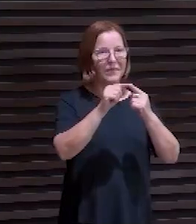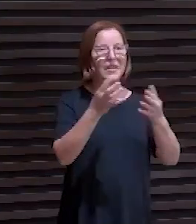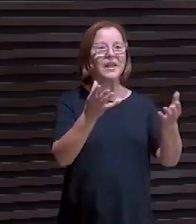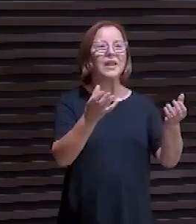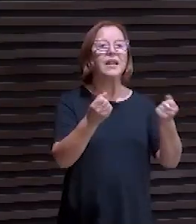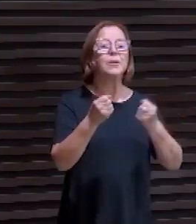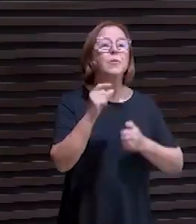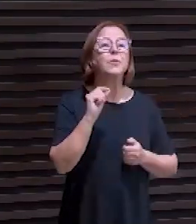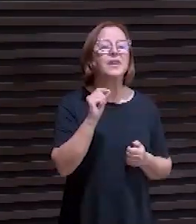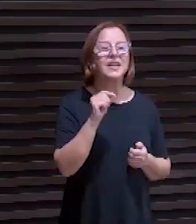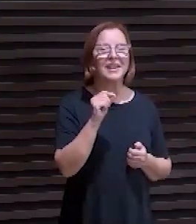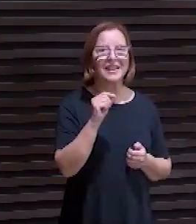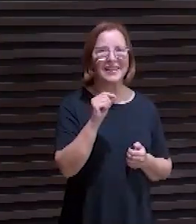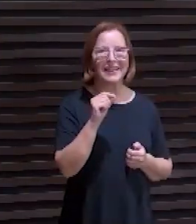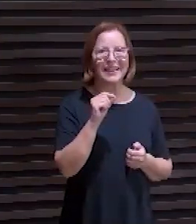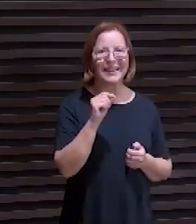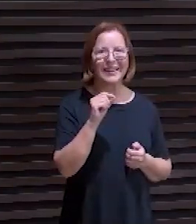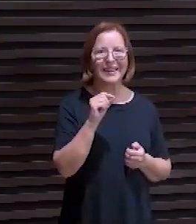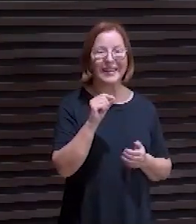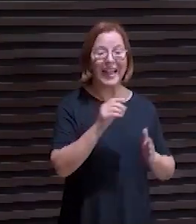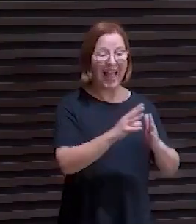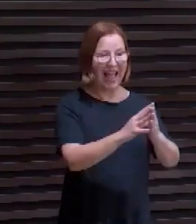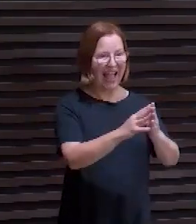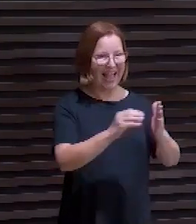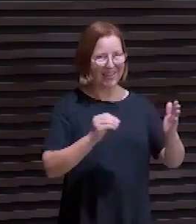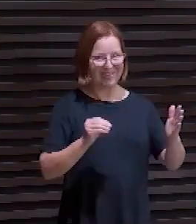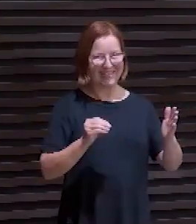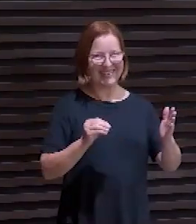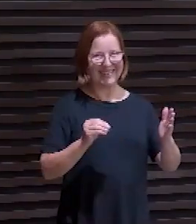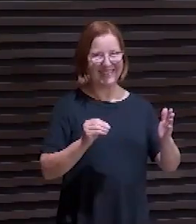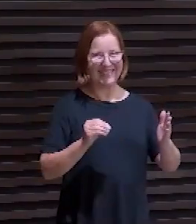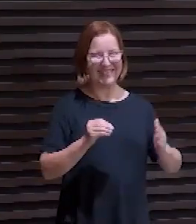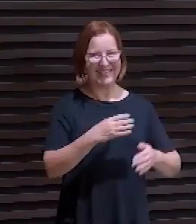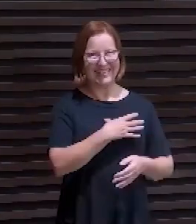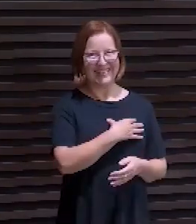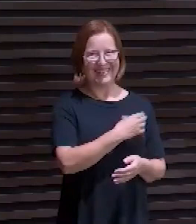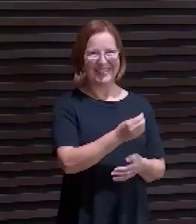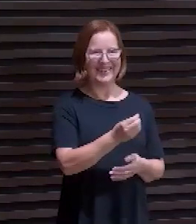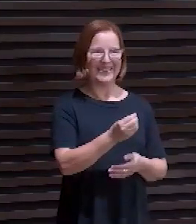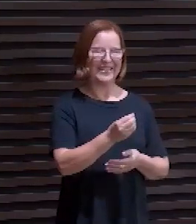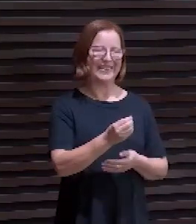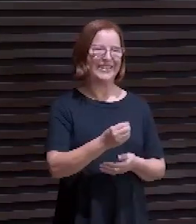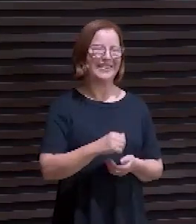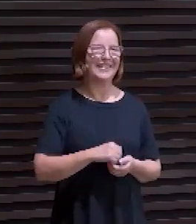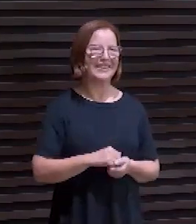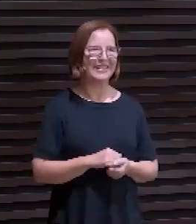quê? A adoção de filhos.